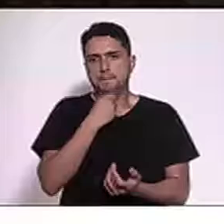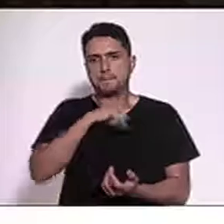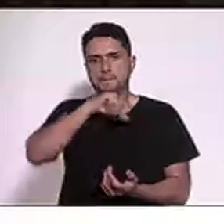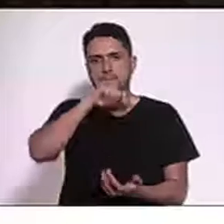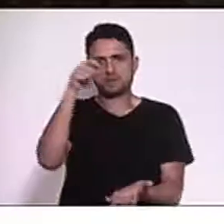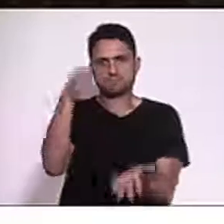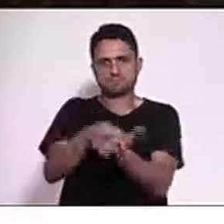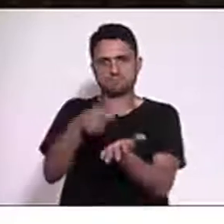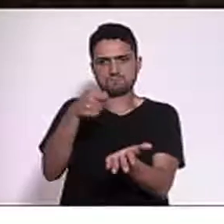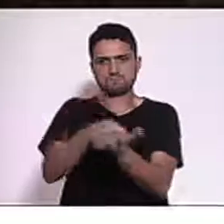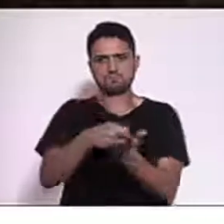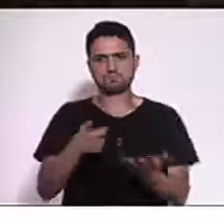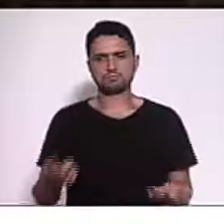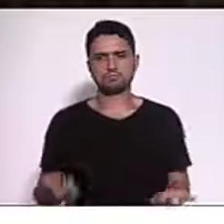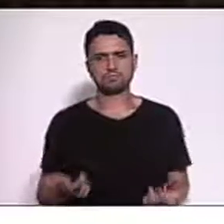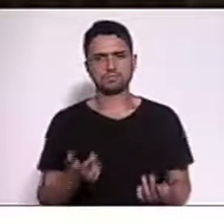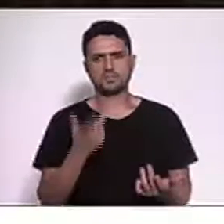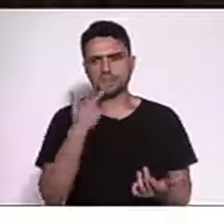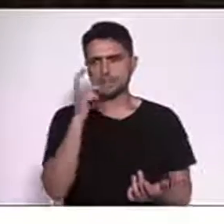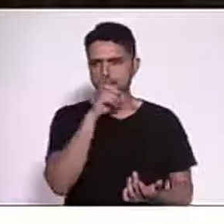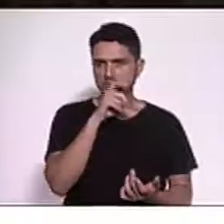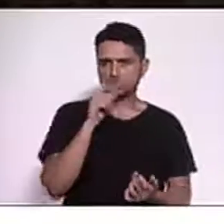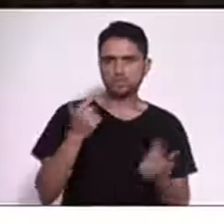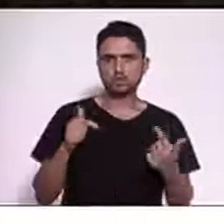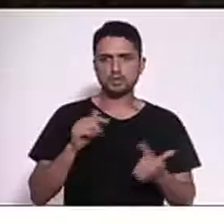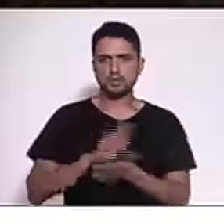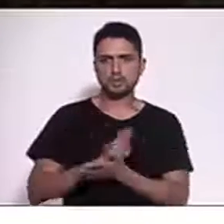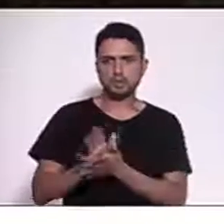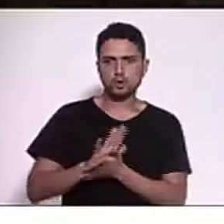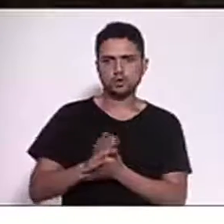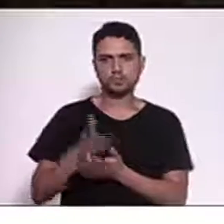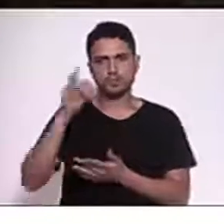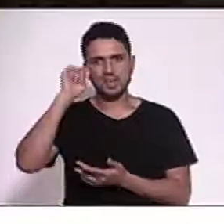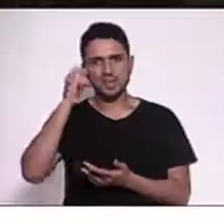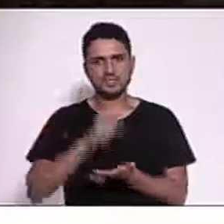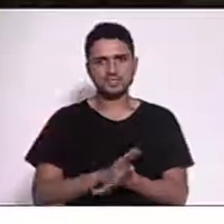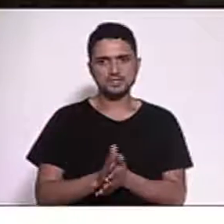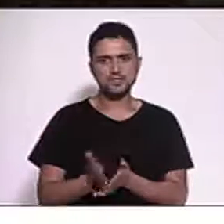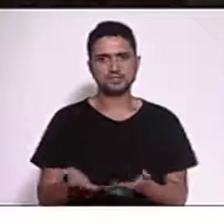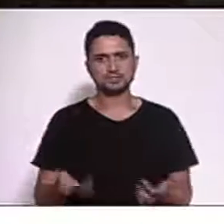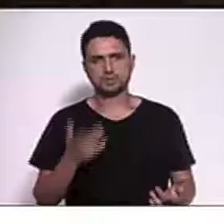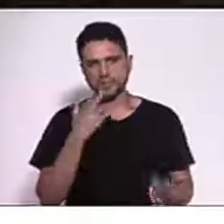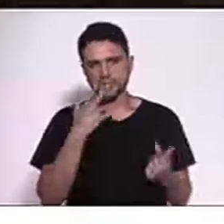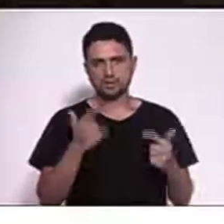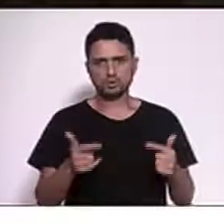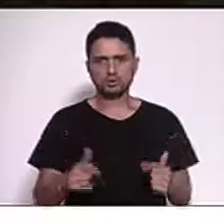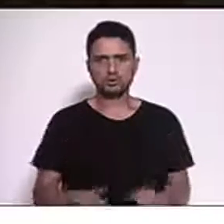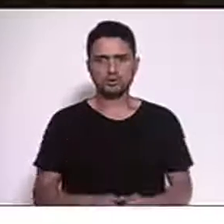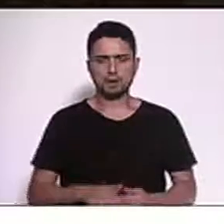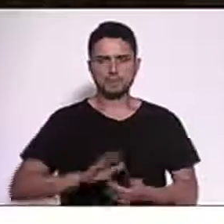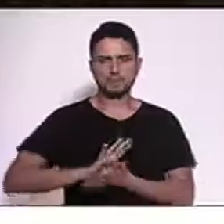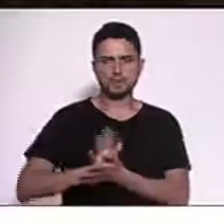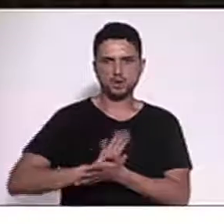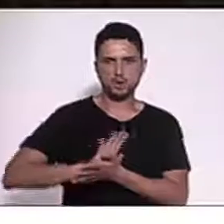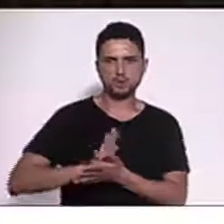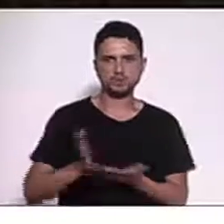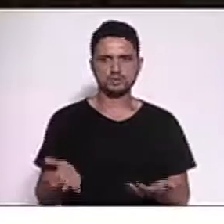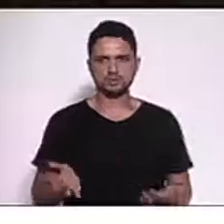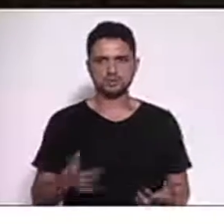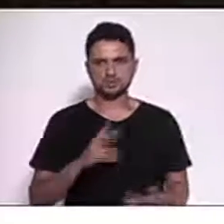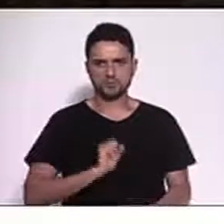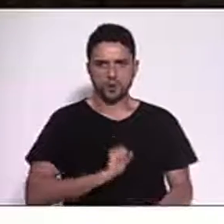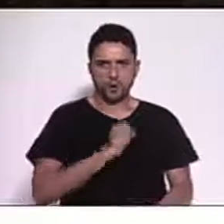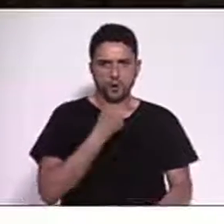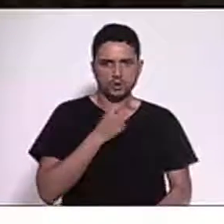não existe exatamente o preconceito, o racismo, esse preconceito, esse